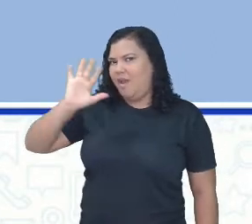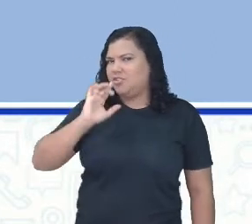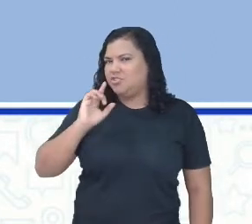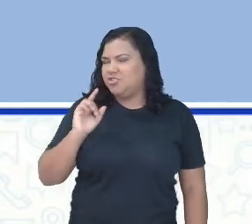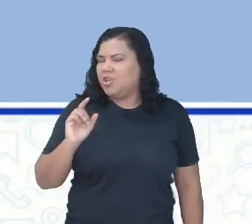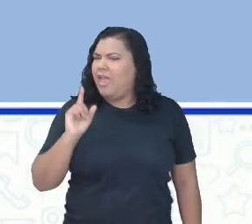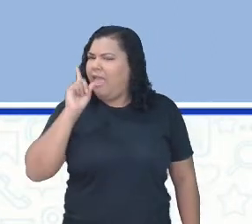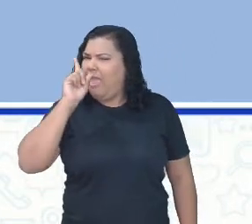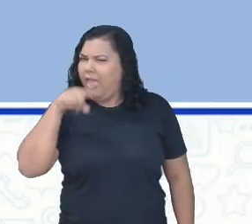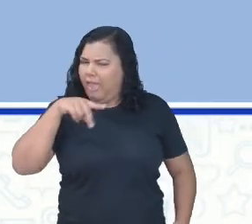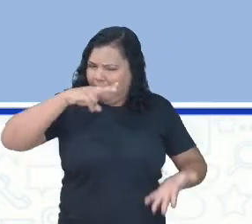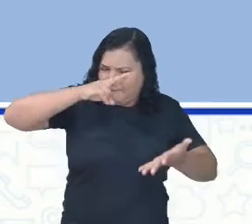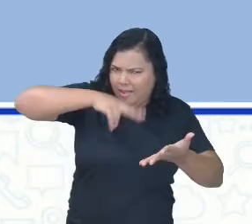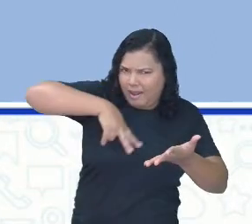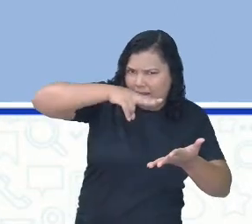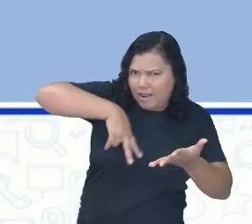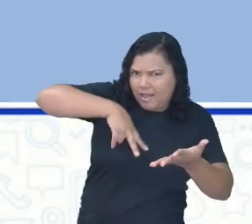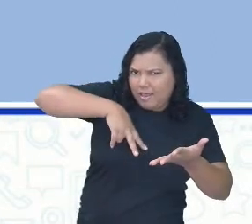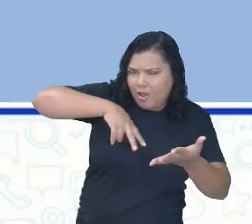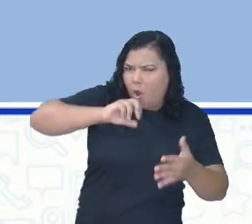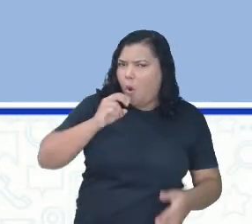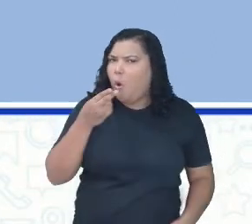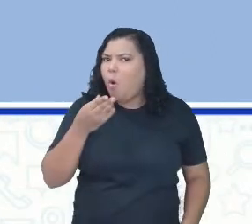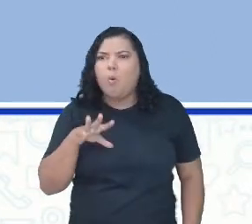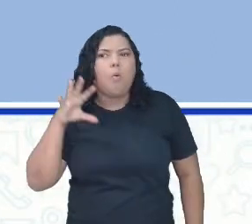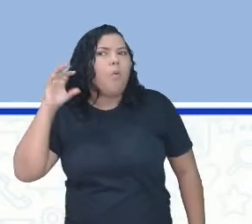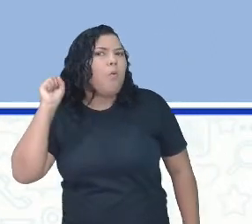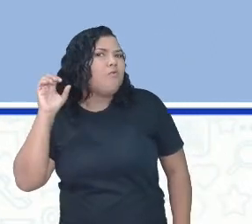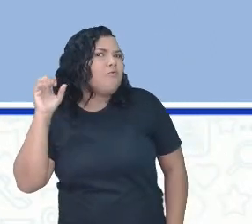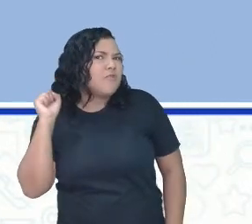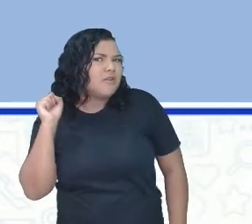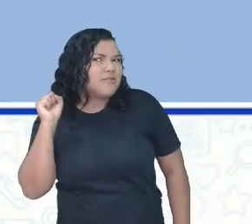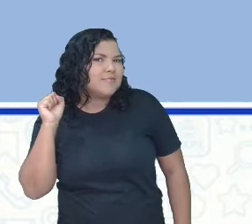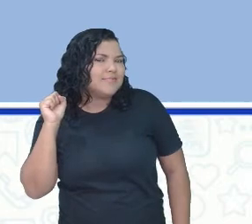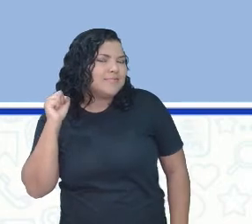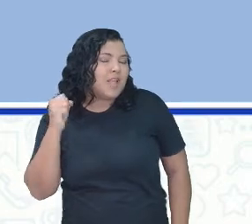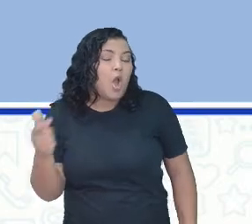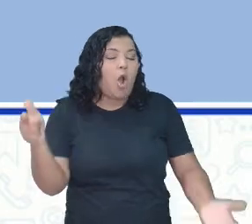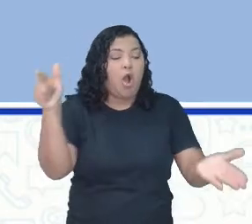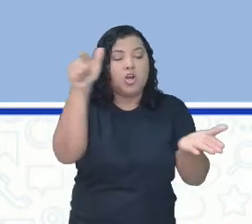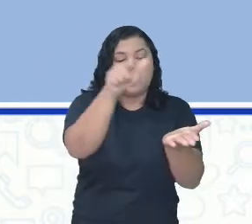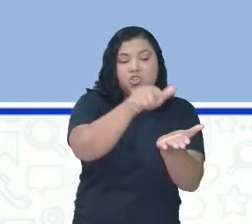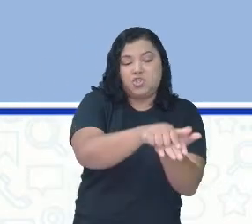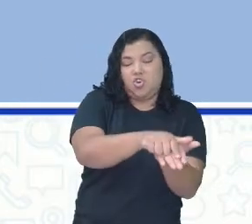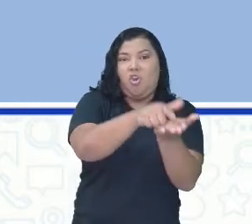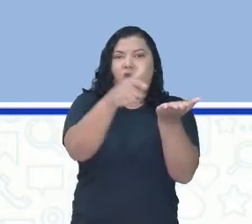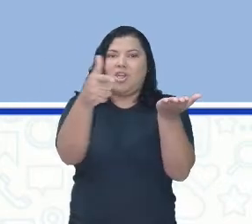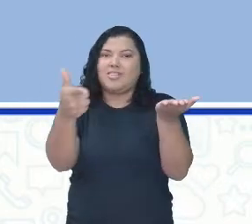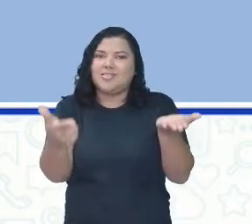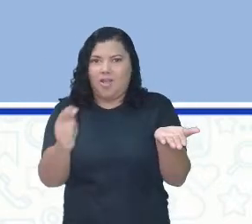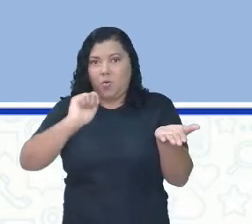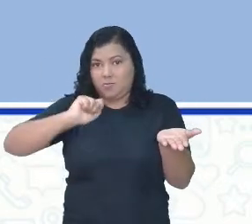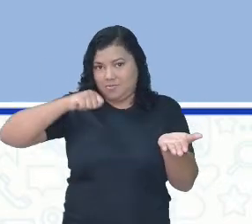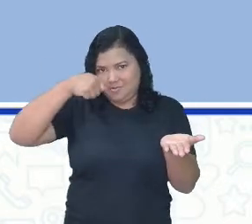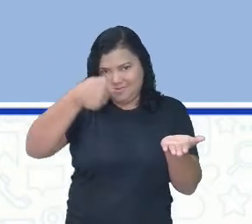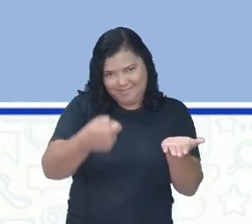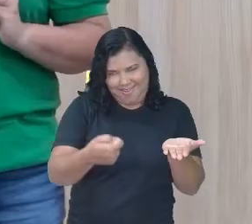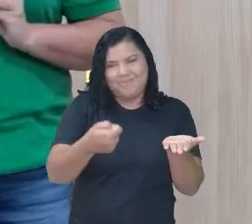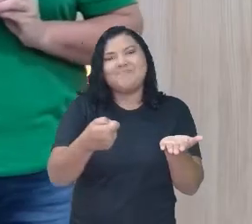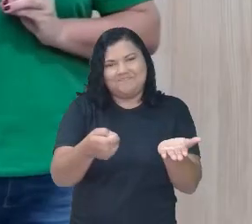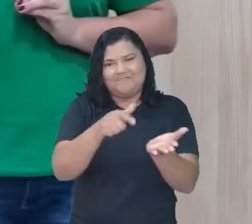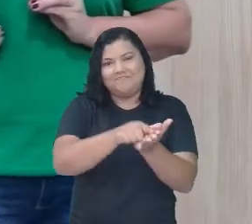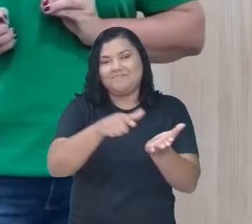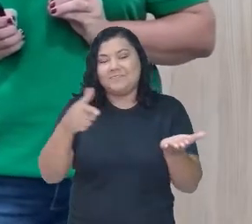ou para ouvir? E vocês, alunos aí? Se o nosso chat começar